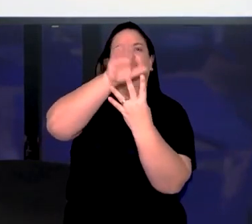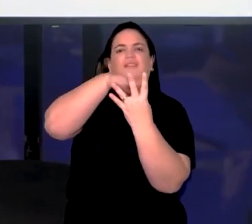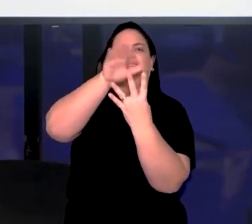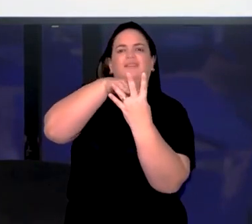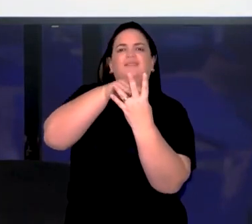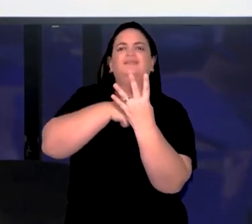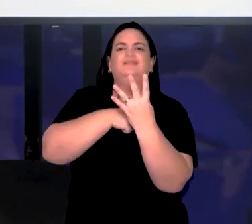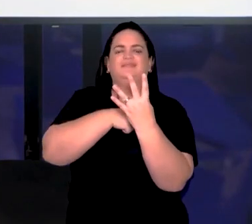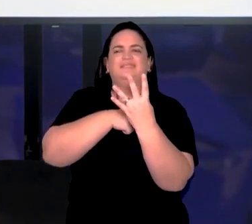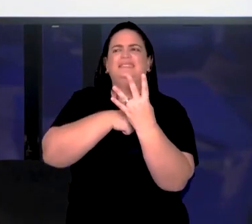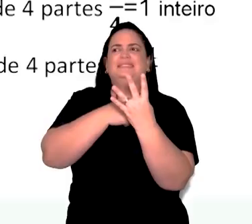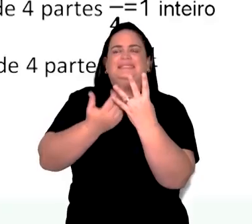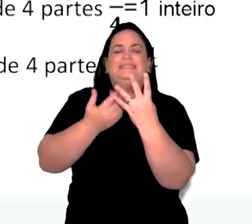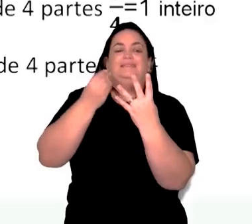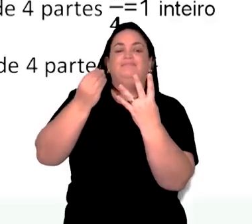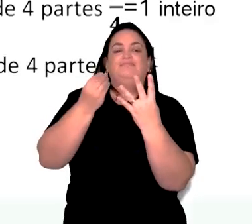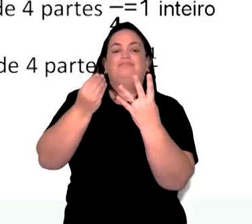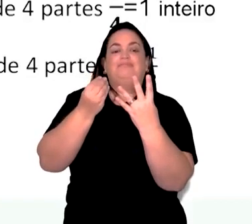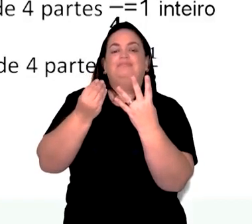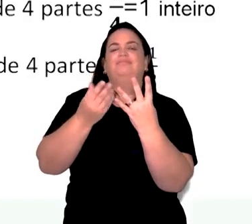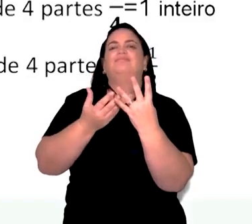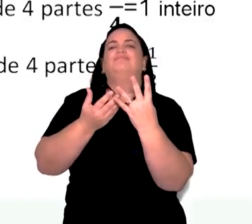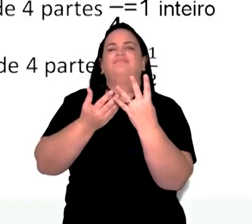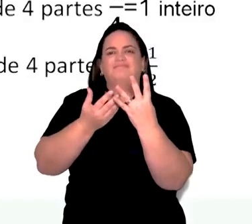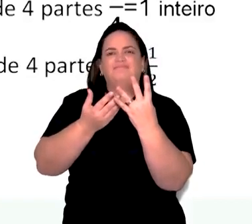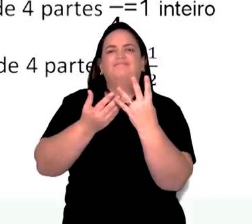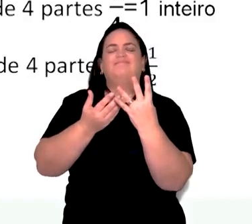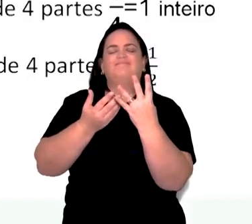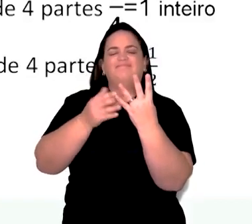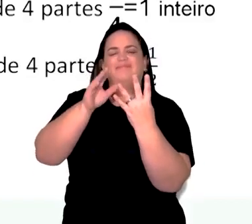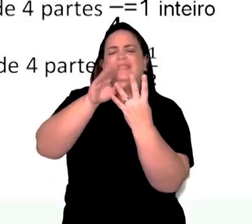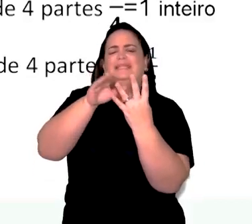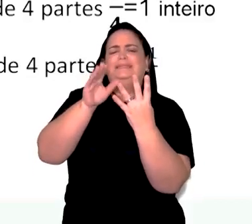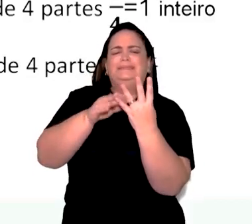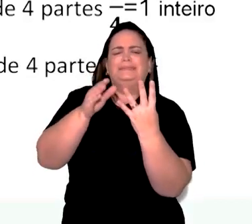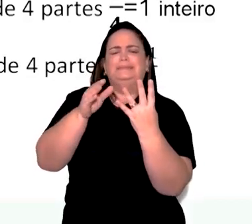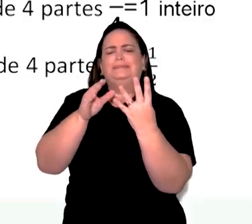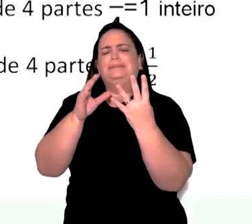pintada ela está exatamente no meio da figura.